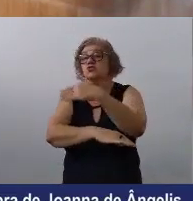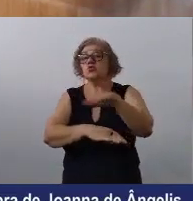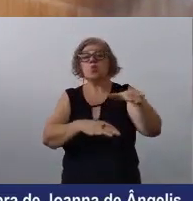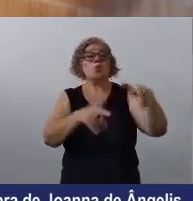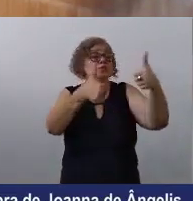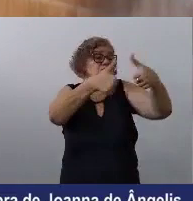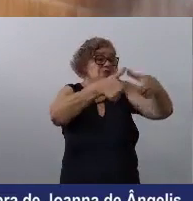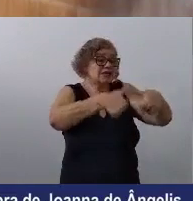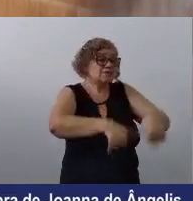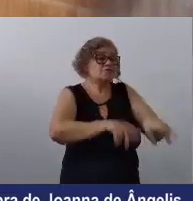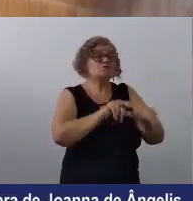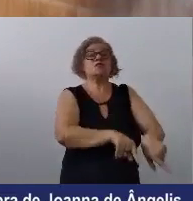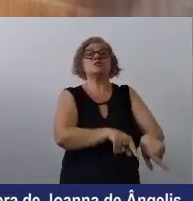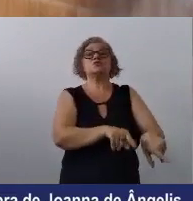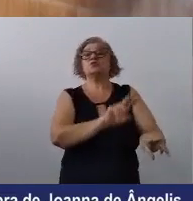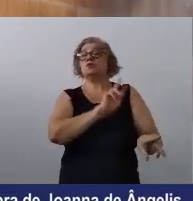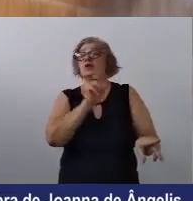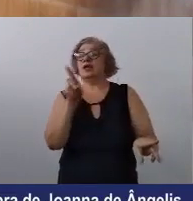locais.